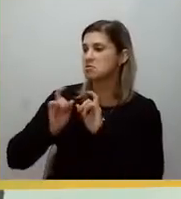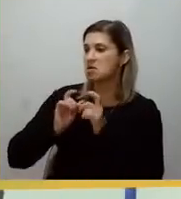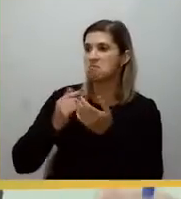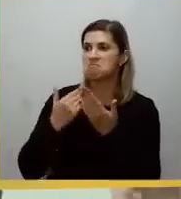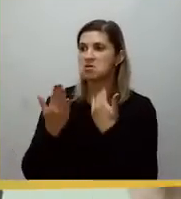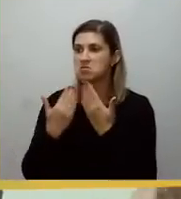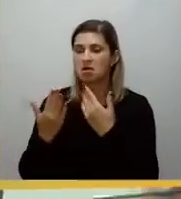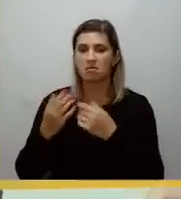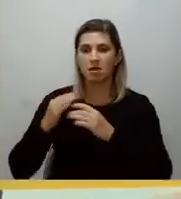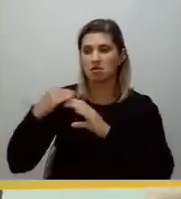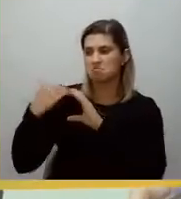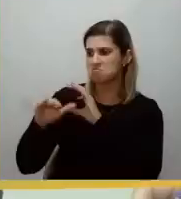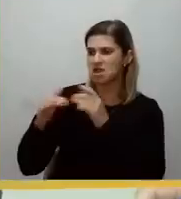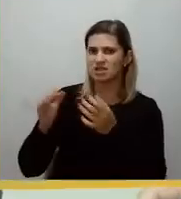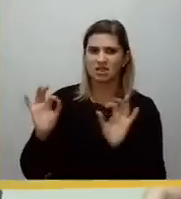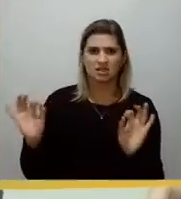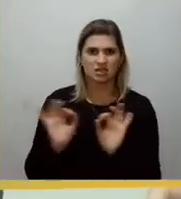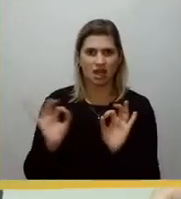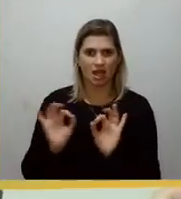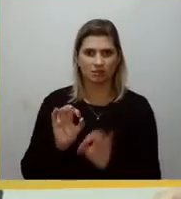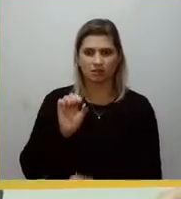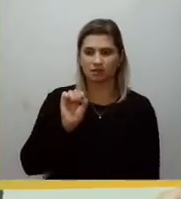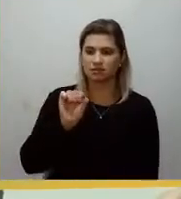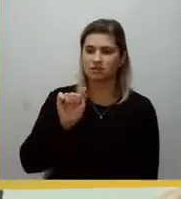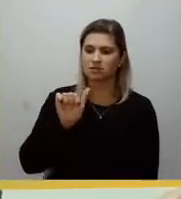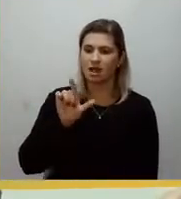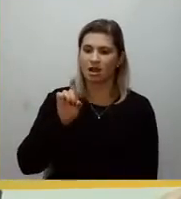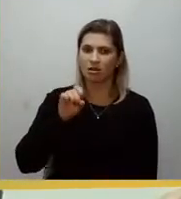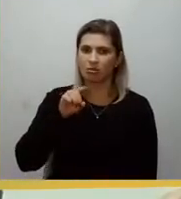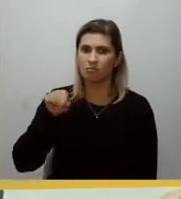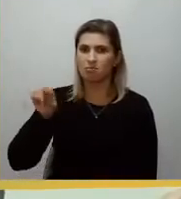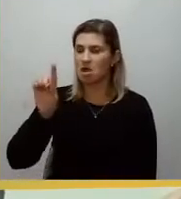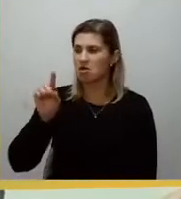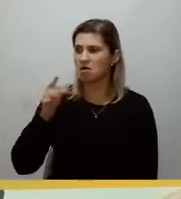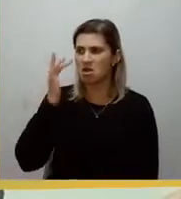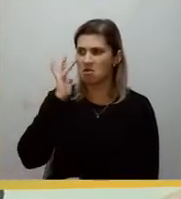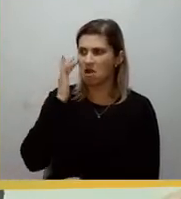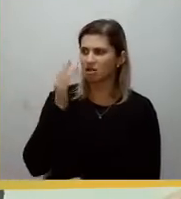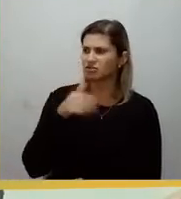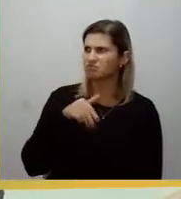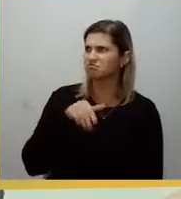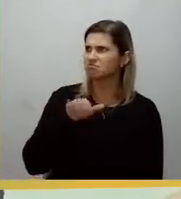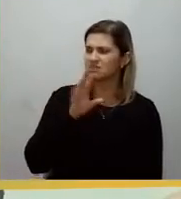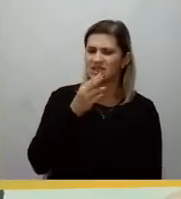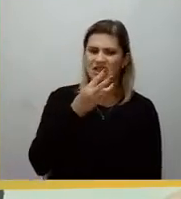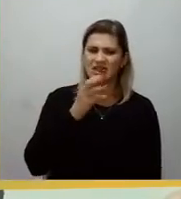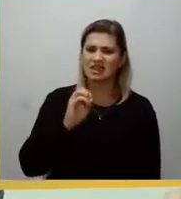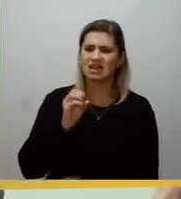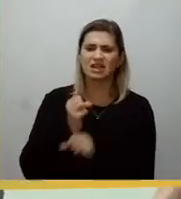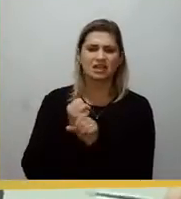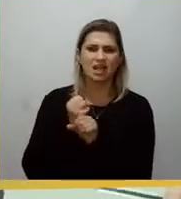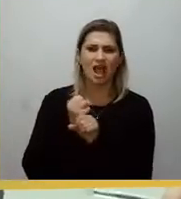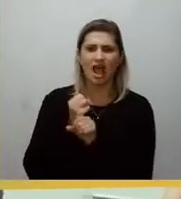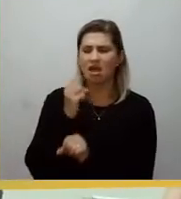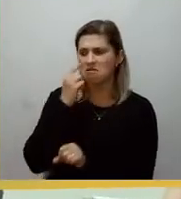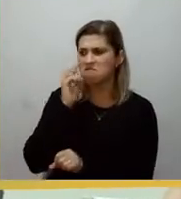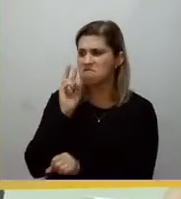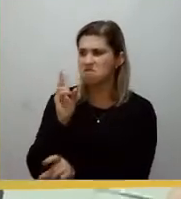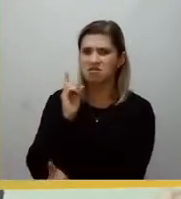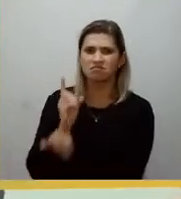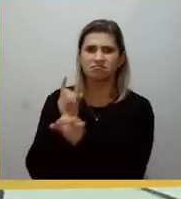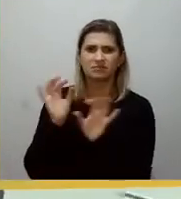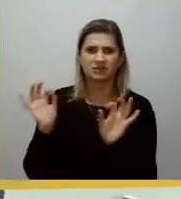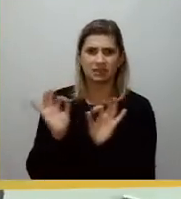relação. O Salomão faz mais tempo ainda, eu acho que faz uns 30 anos que eu não vejo, né? Então, realmente, esta é a